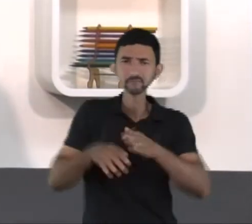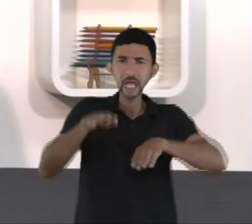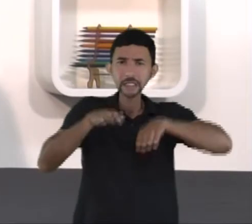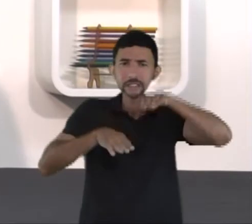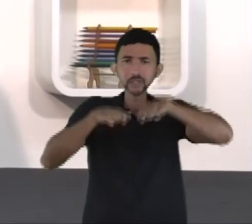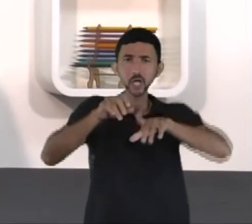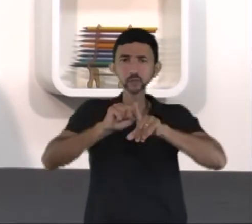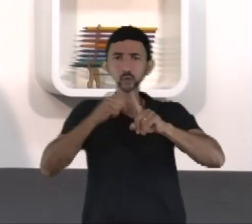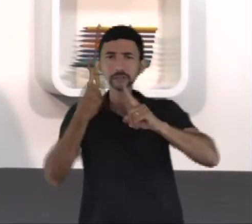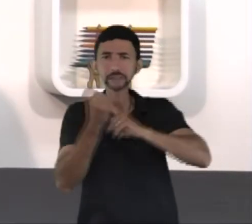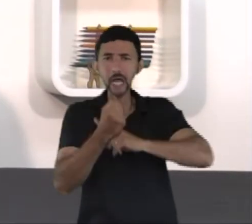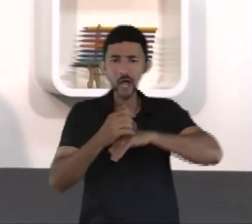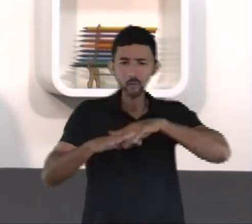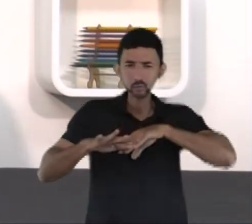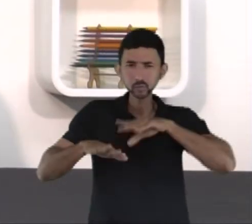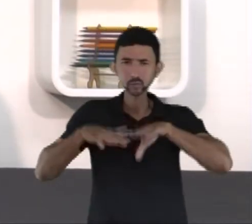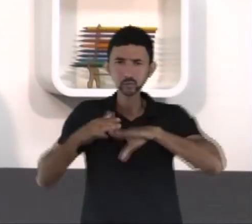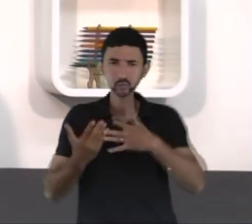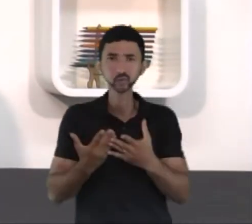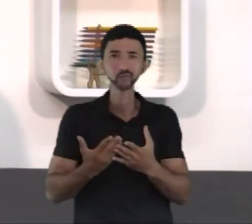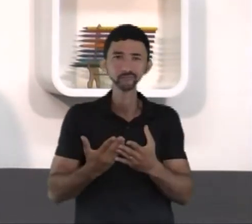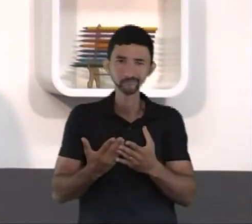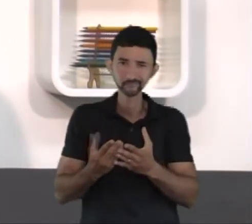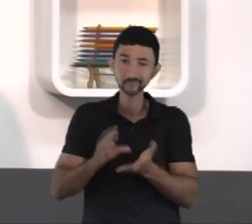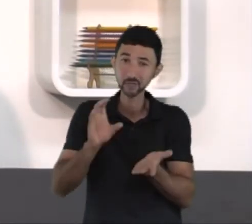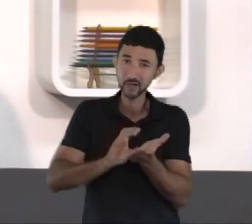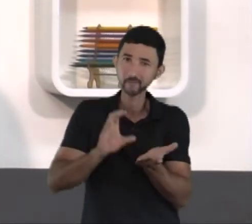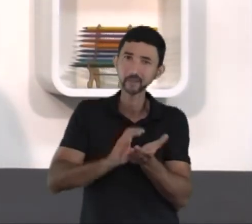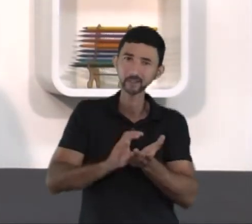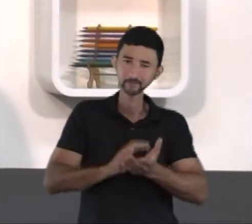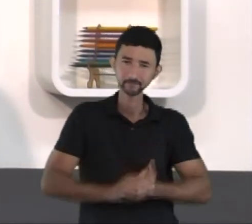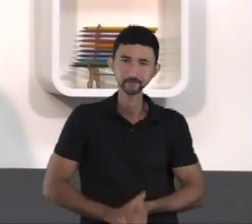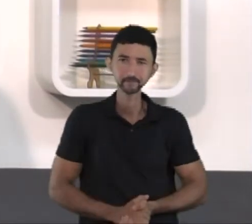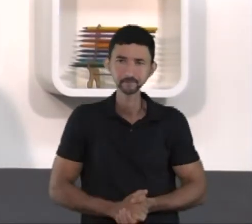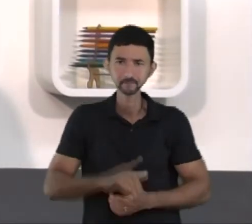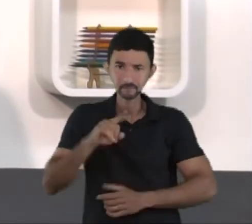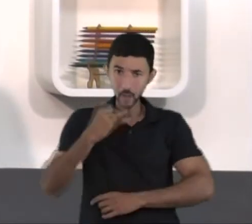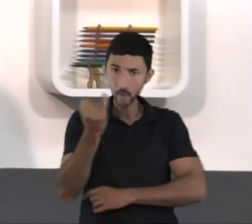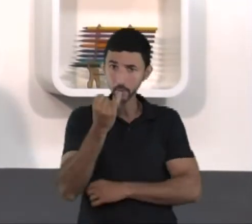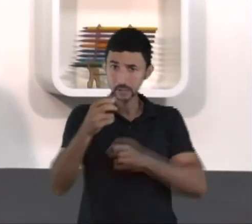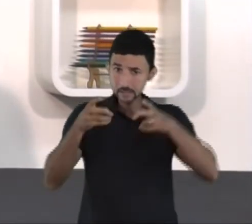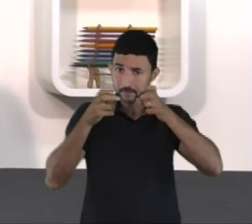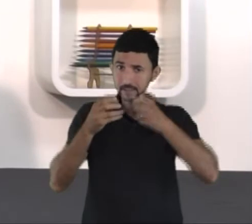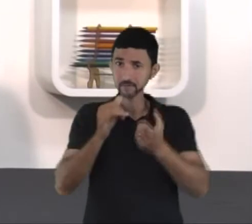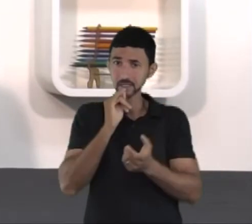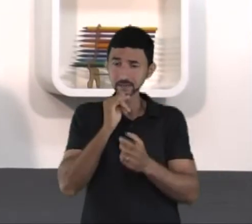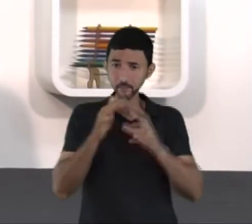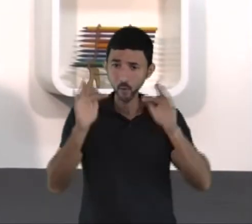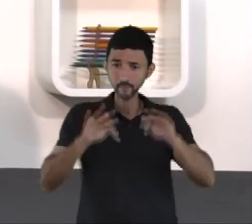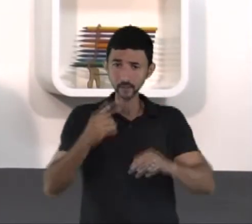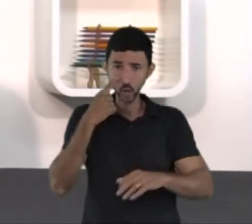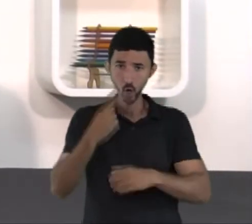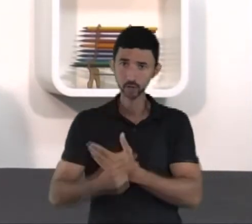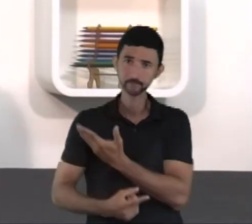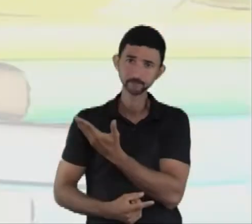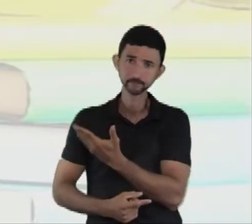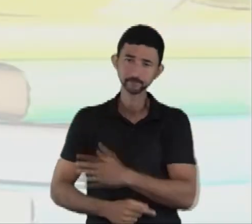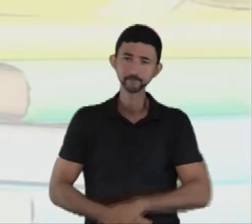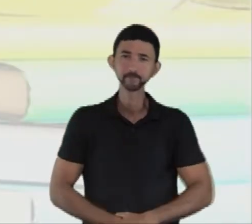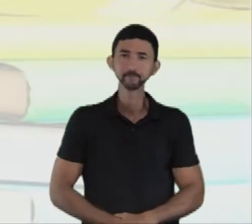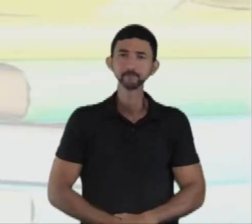uma consequência natural do capitalismo. Tá? Isso é bem importante a gente perceber. Vamos só finalizar aqui esse nosso esquema.